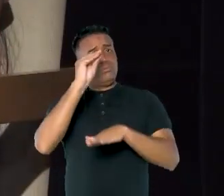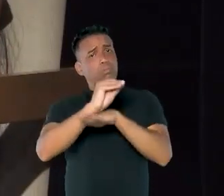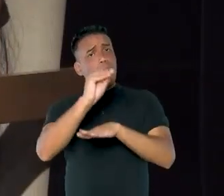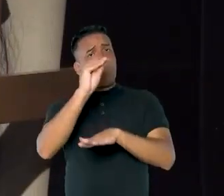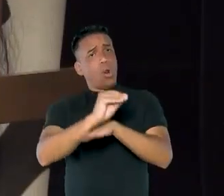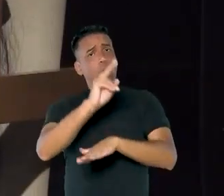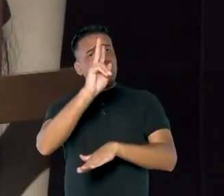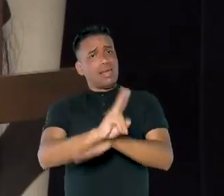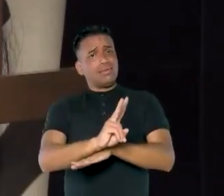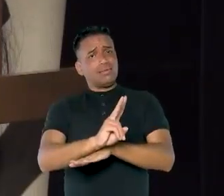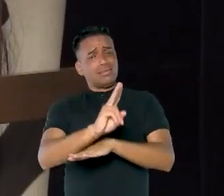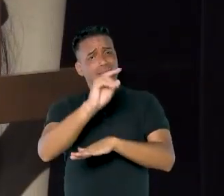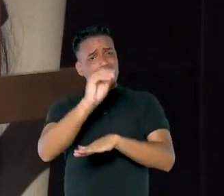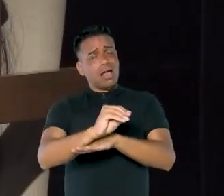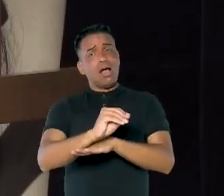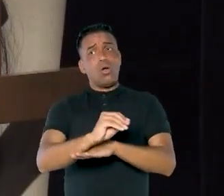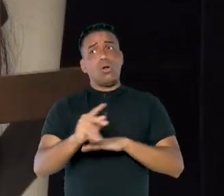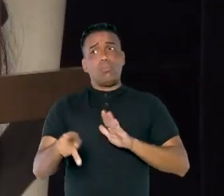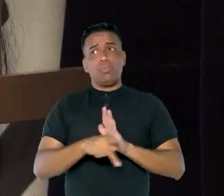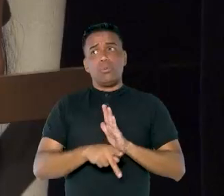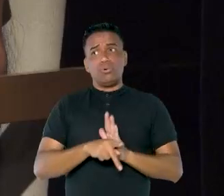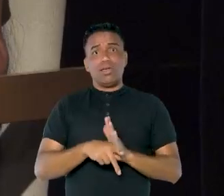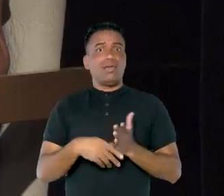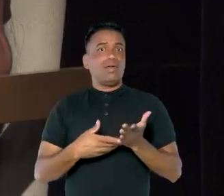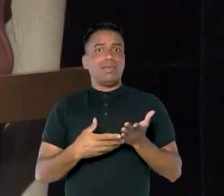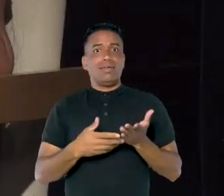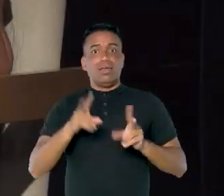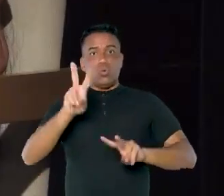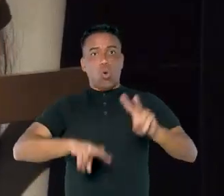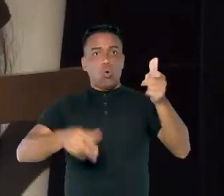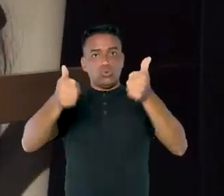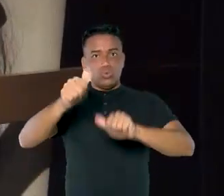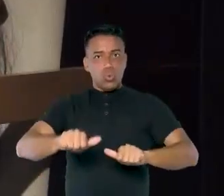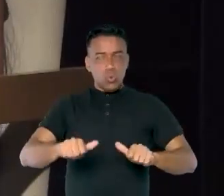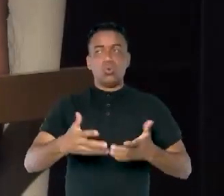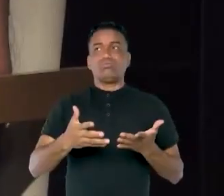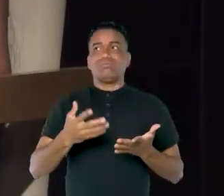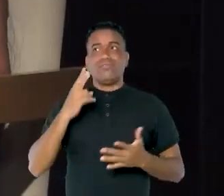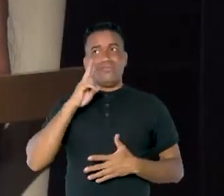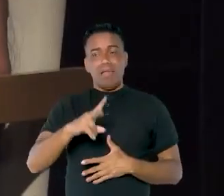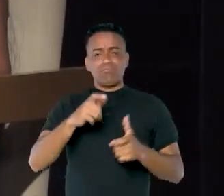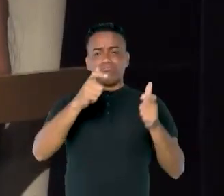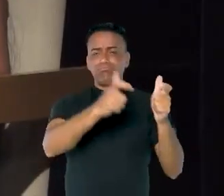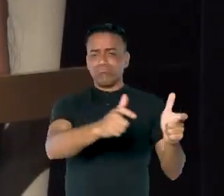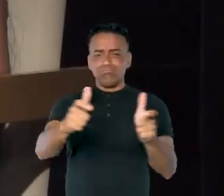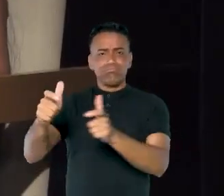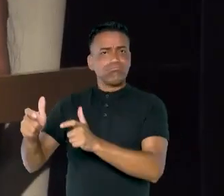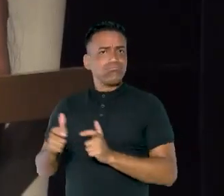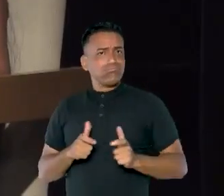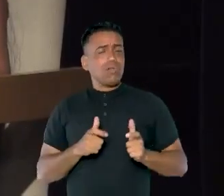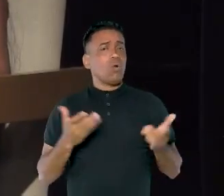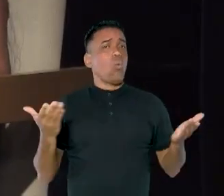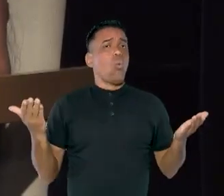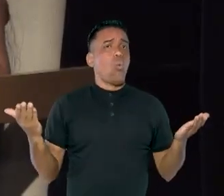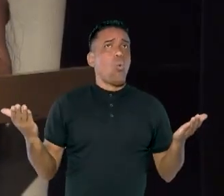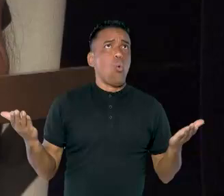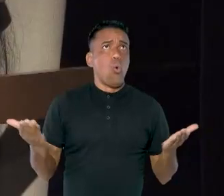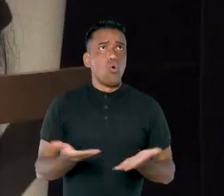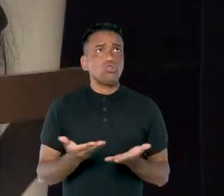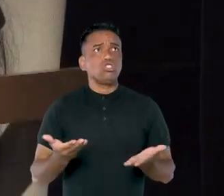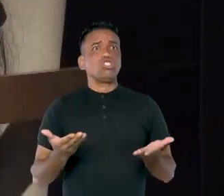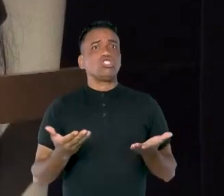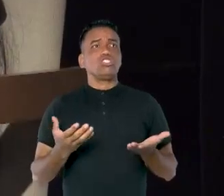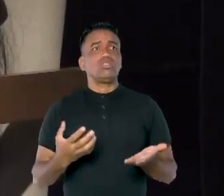tem os nossos protocolos de consulta, né? Então, a gente vem nesses espaços hoje, né, com